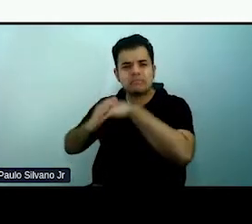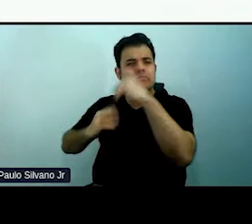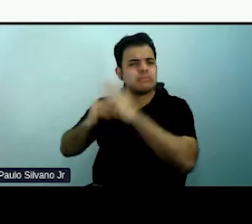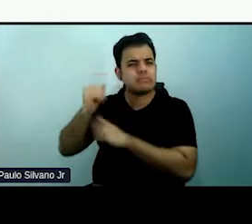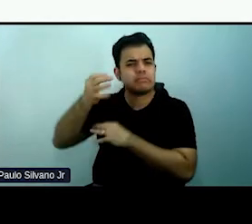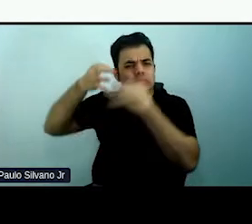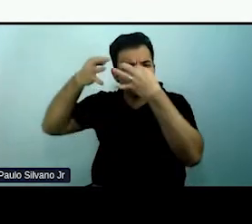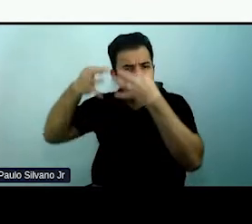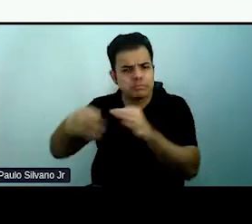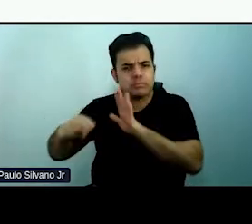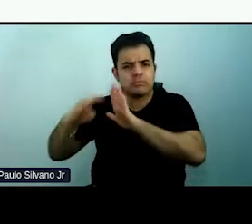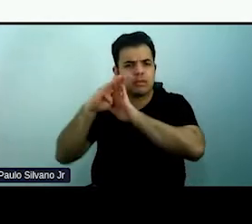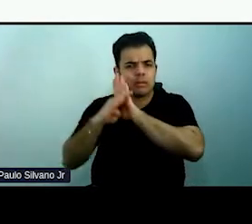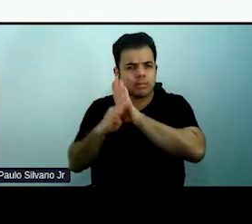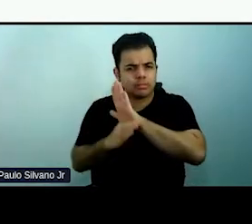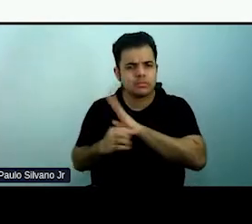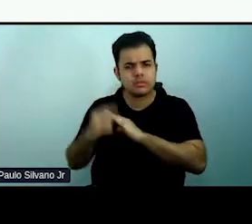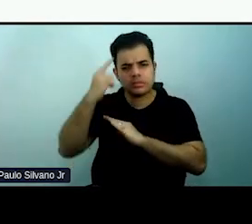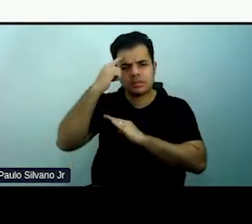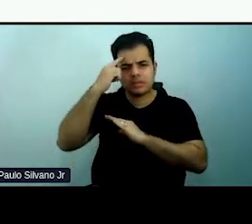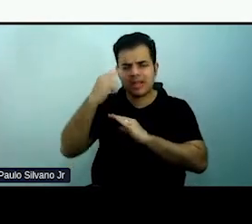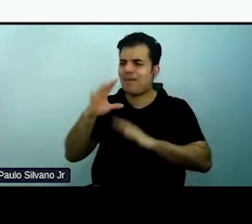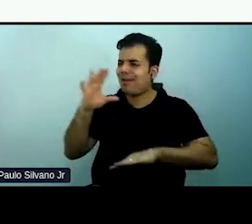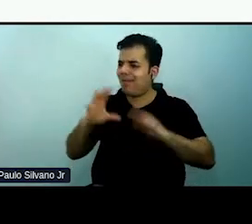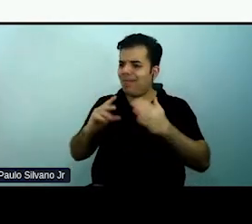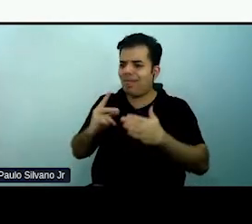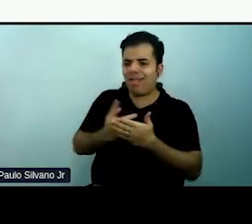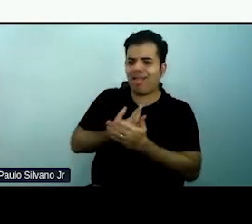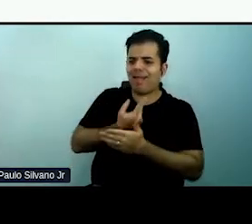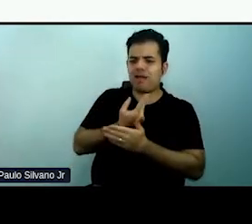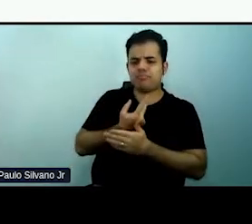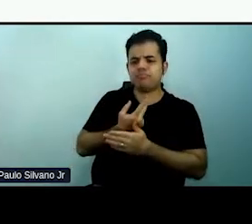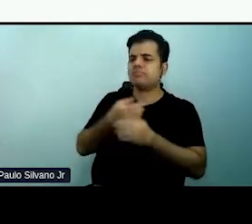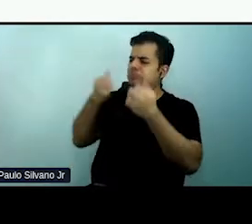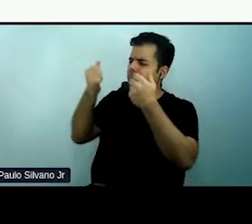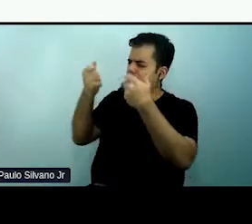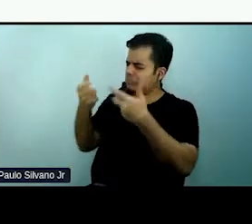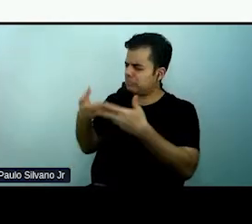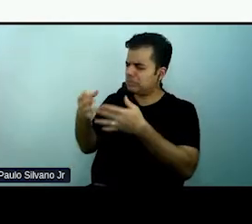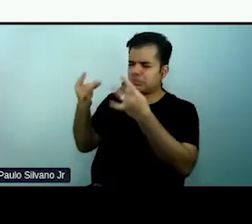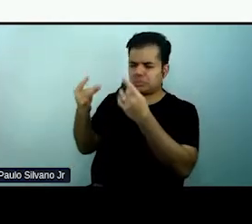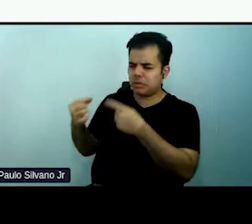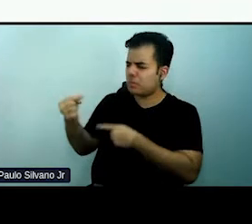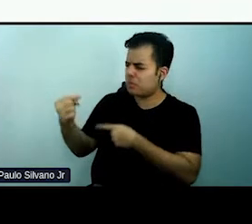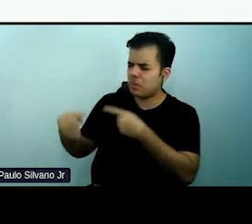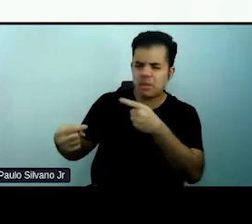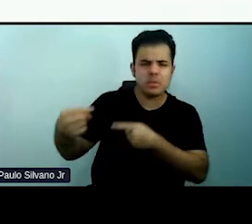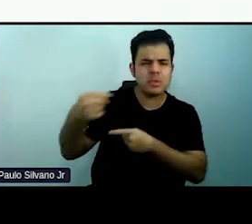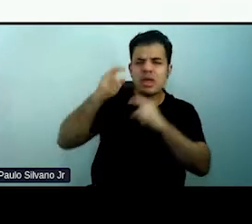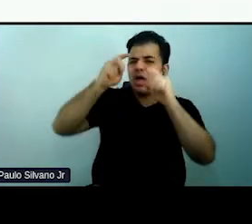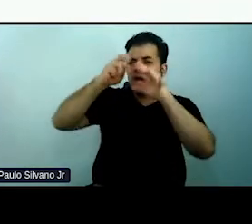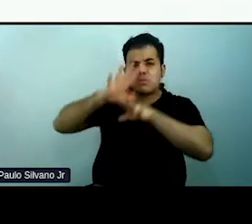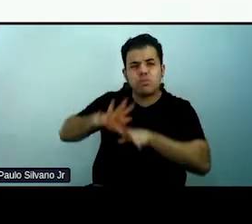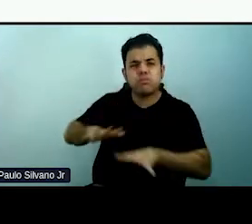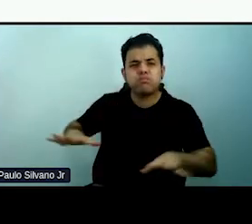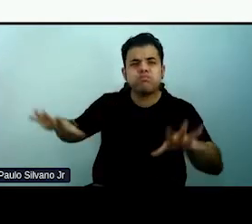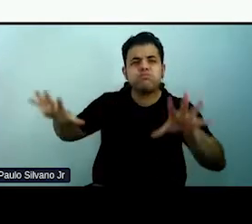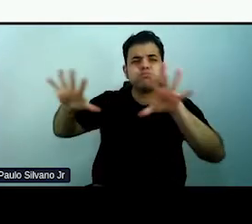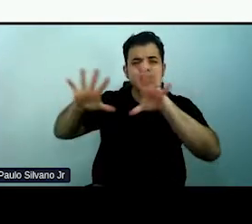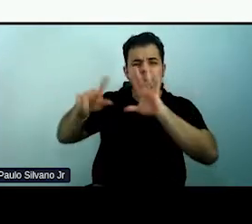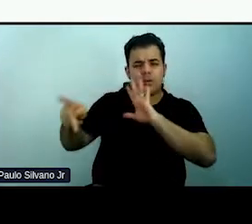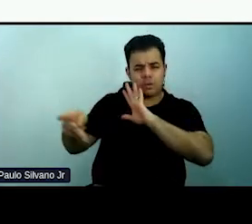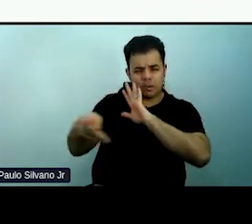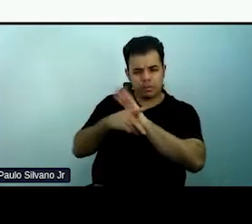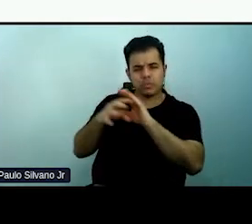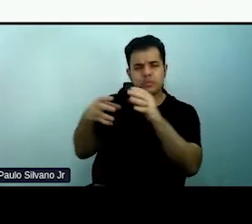práticas, as famosas GAFs. Então, ali foi uma discussão com toda a equipe de collection,